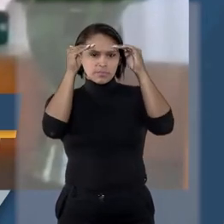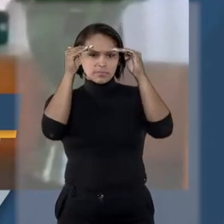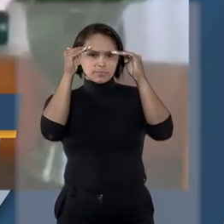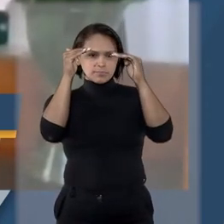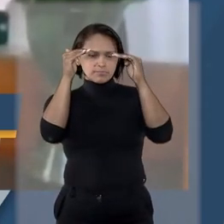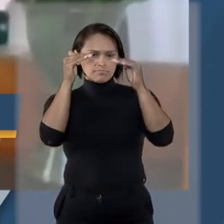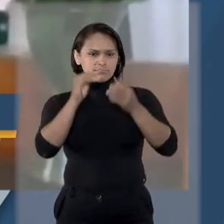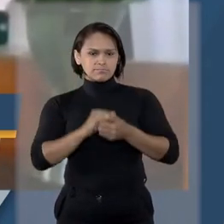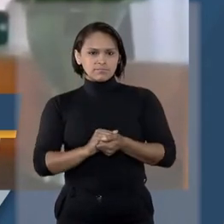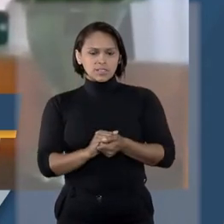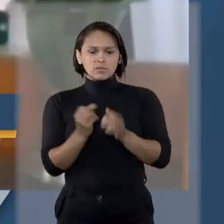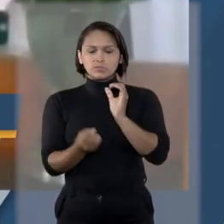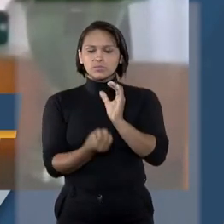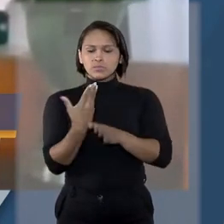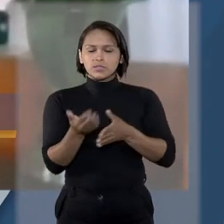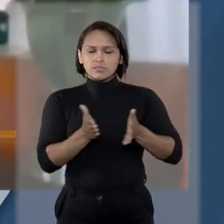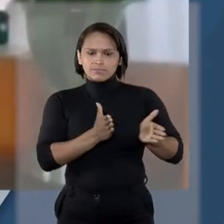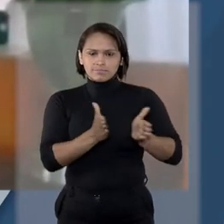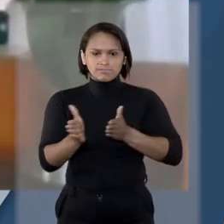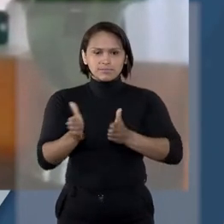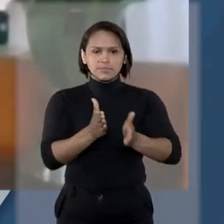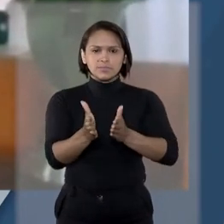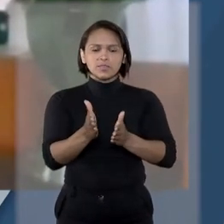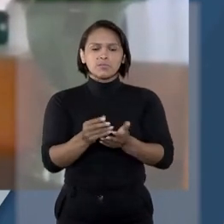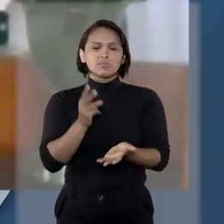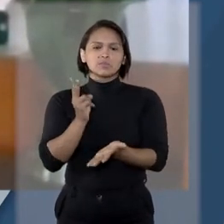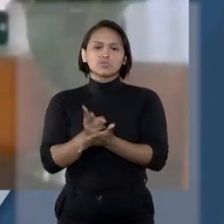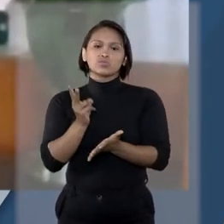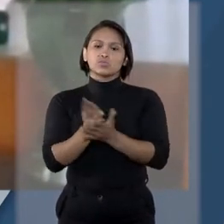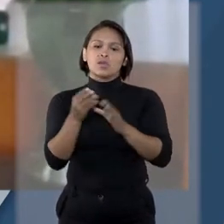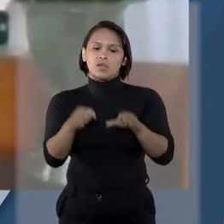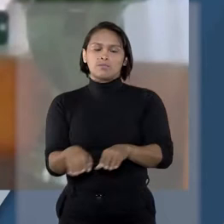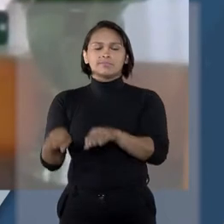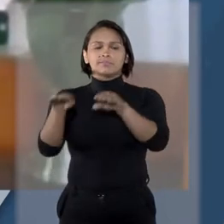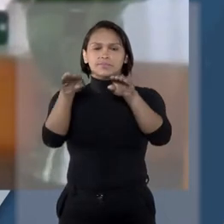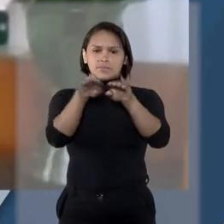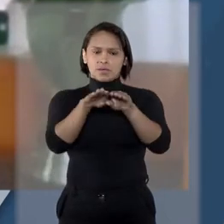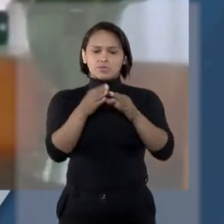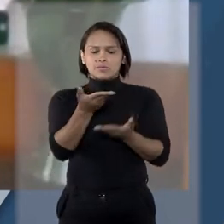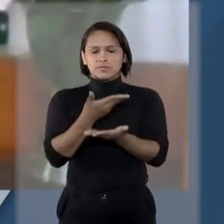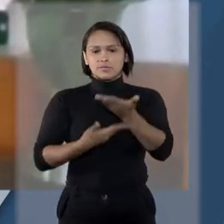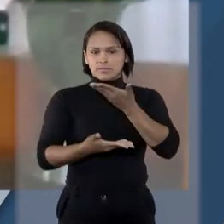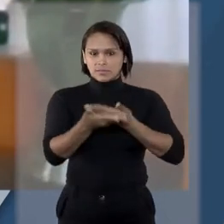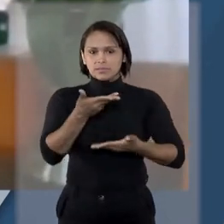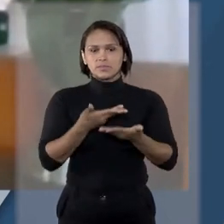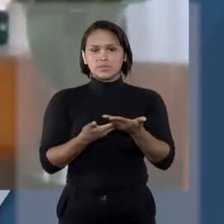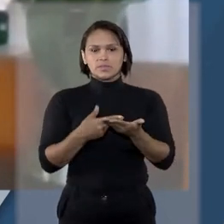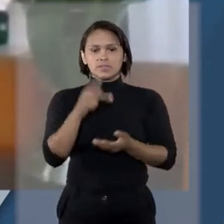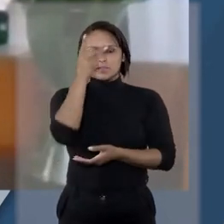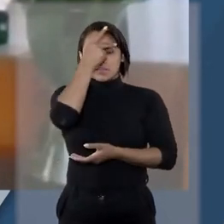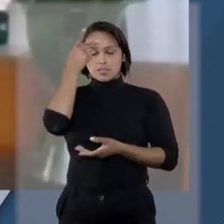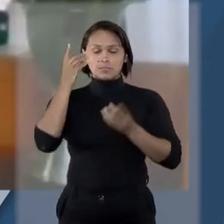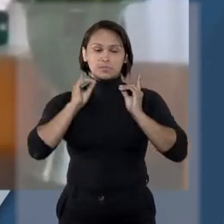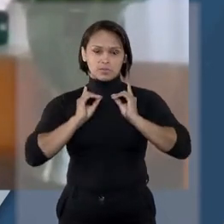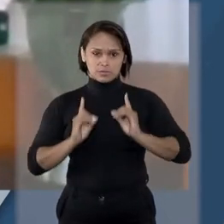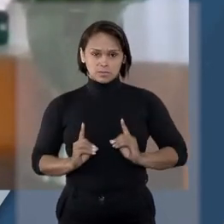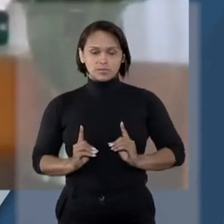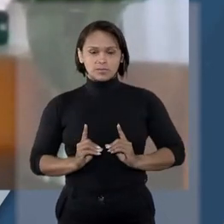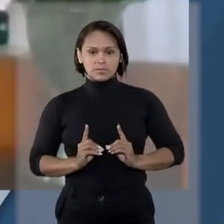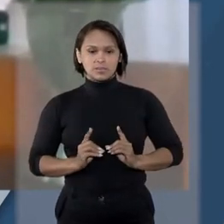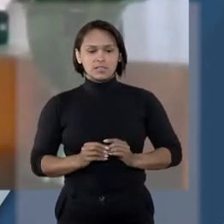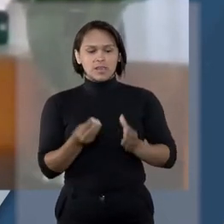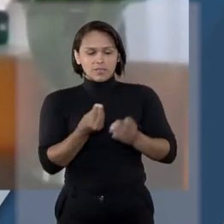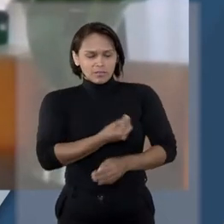de criar caminhos para proporcionar a igualdade de participação das pessoas com